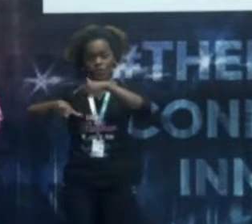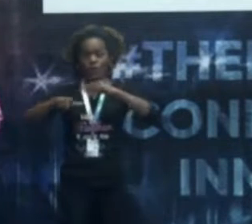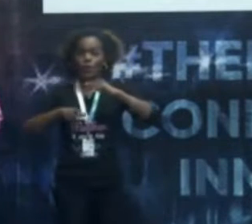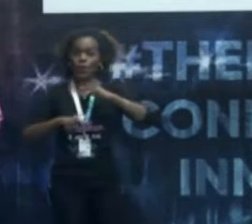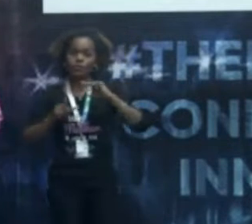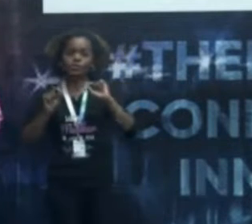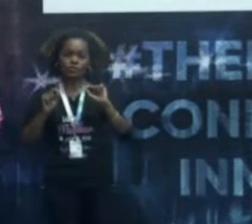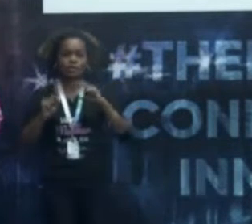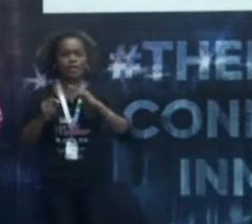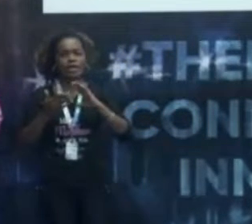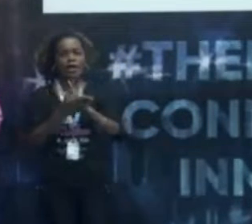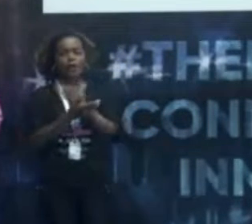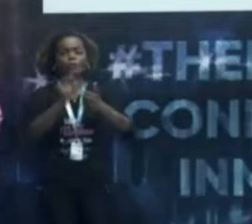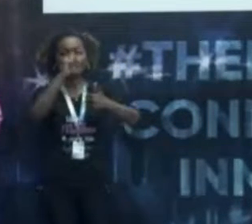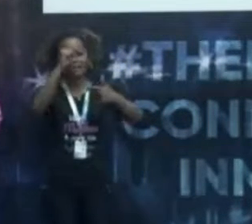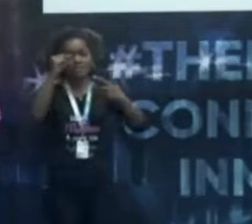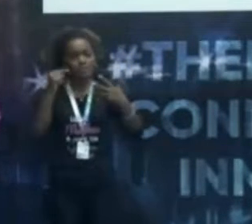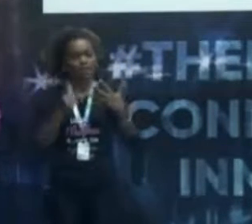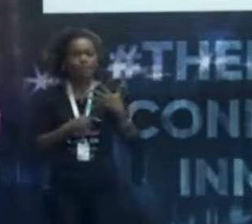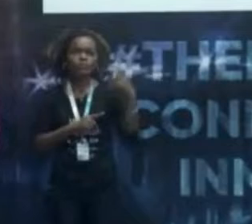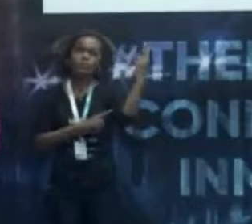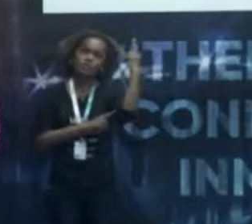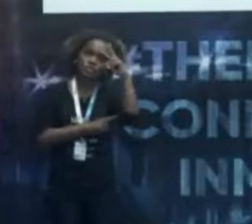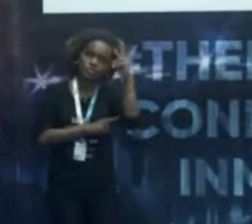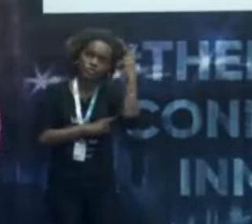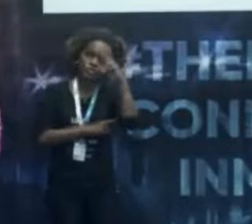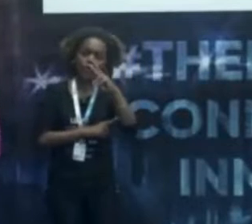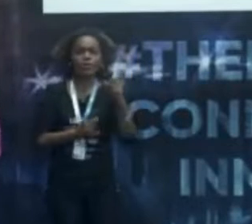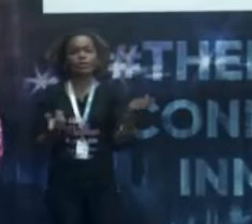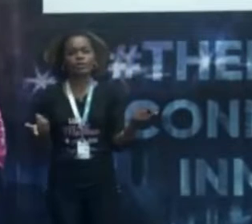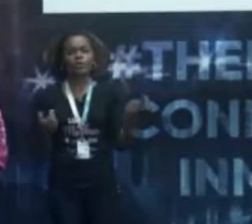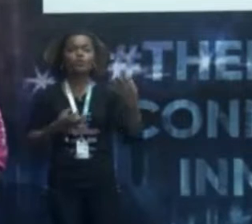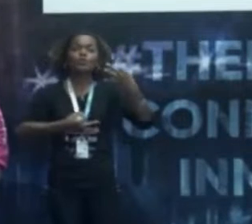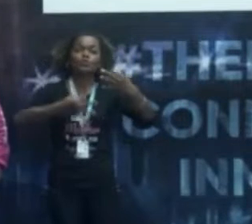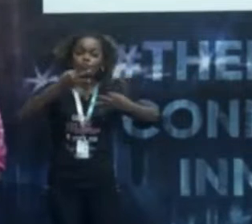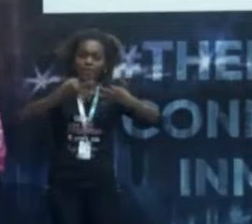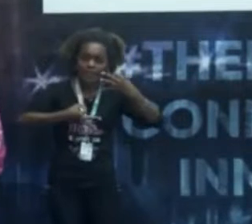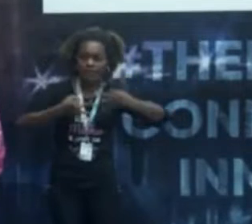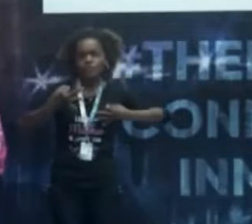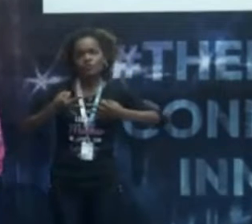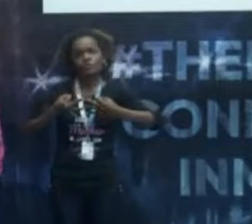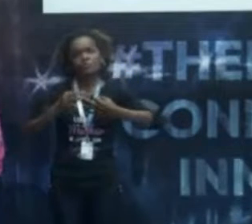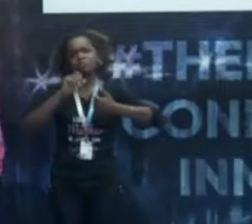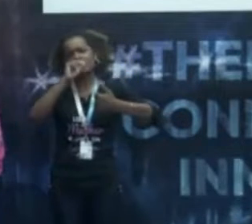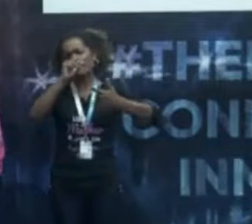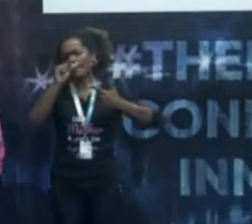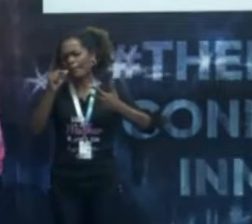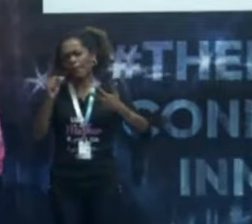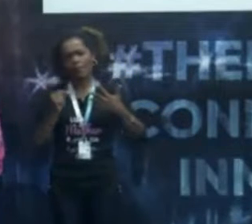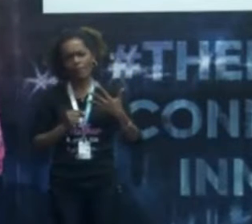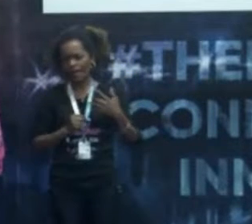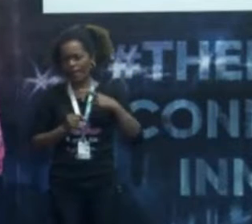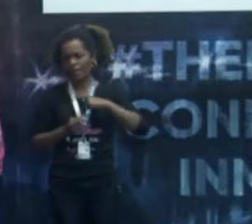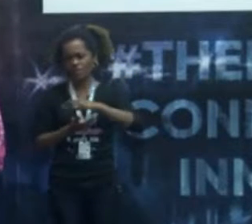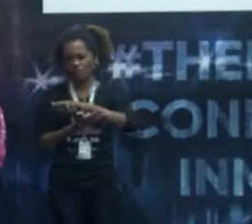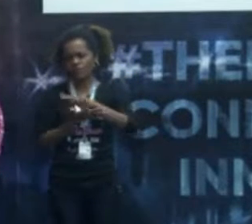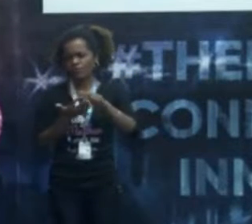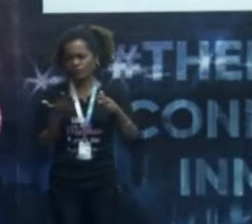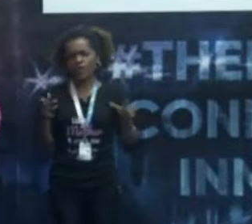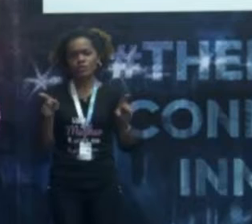alguns aspectos histórico, jurídico e etc, né? Nós temos várias